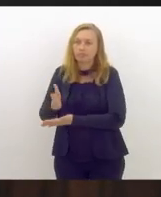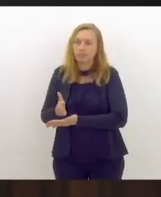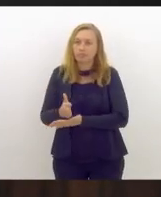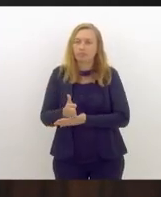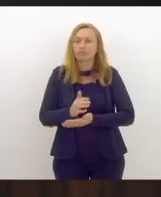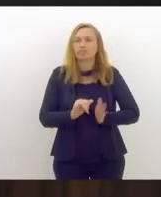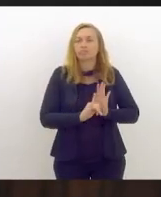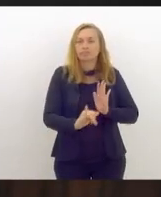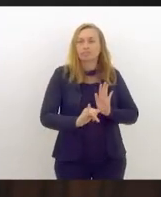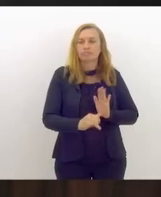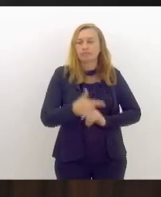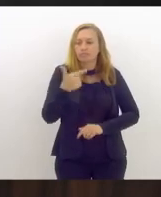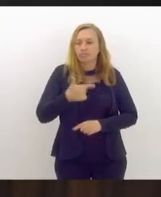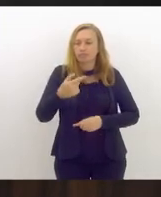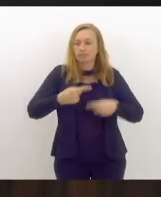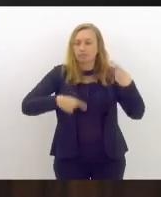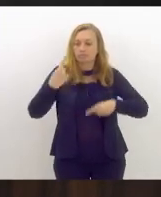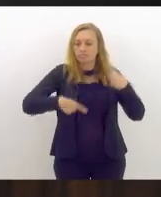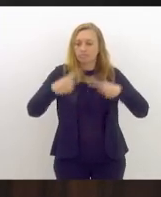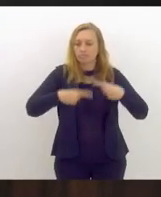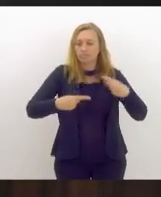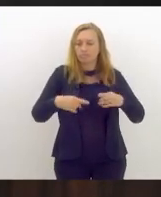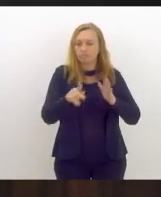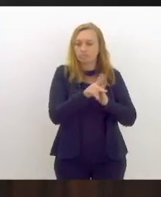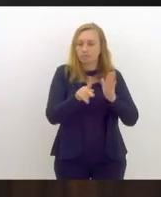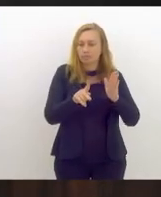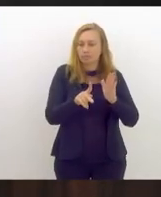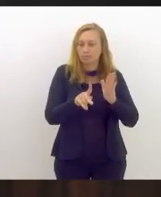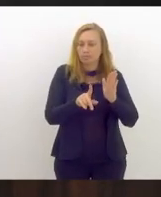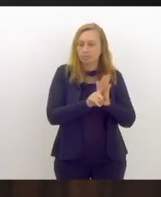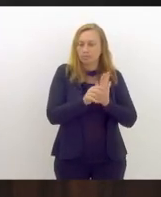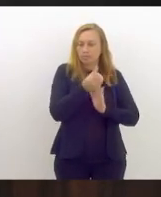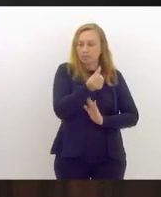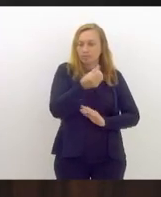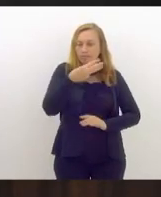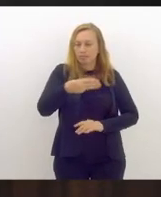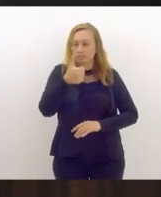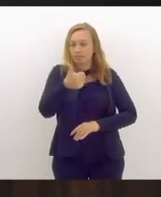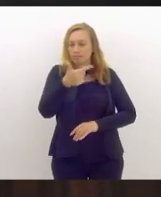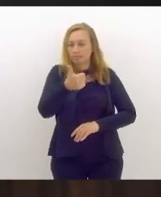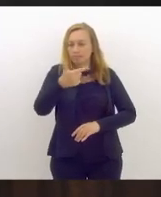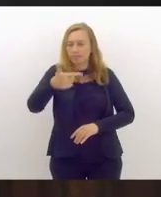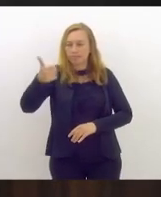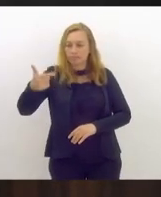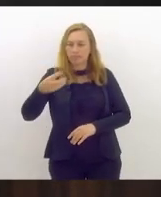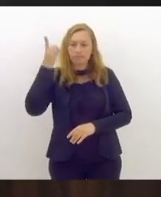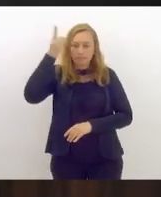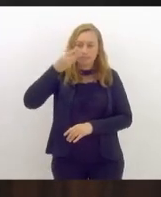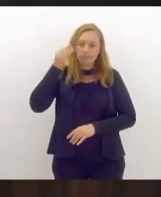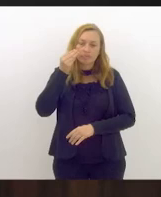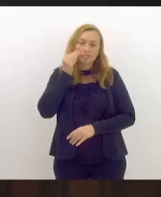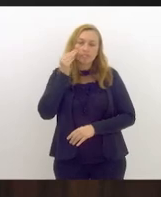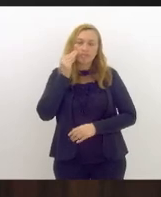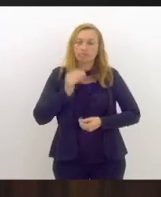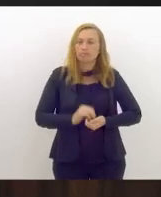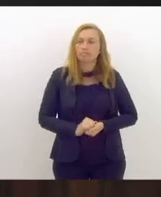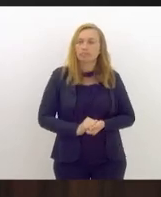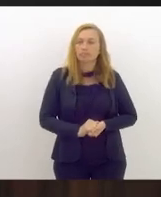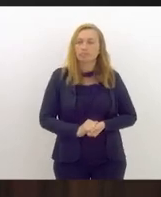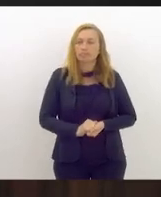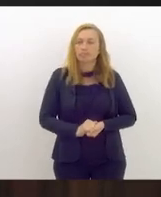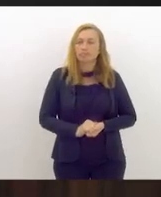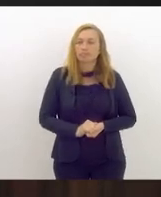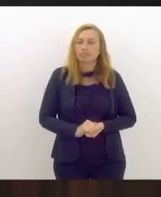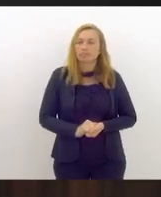vai autógrafo. Em segunda discussão, projeto de lei número 6312 de 22, de autoria da deputada Mônica Francisco, que